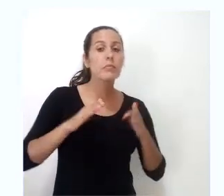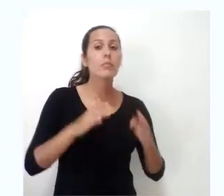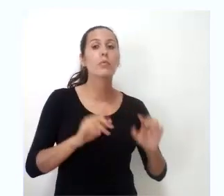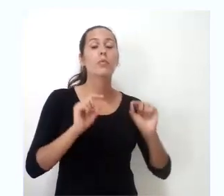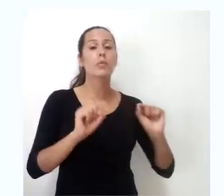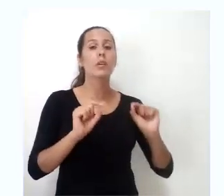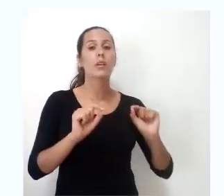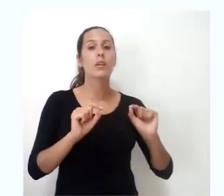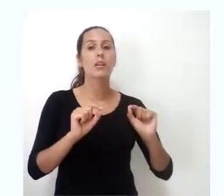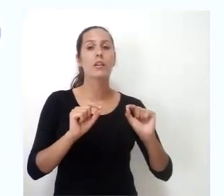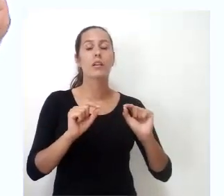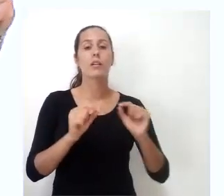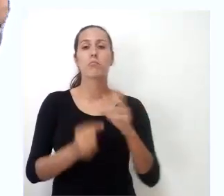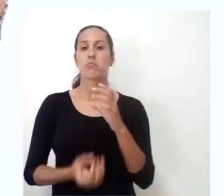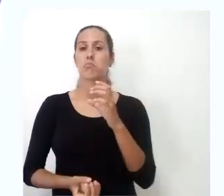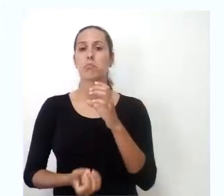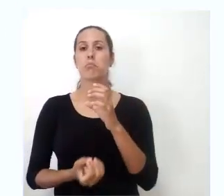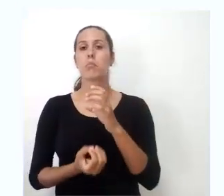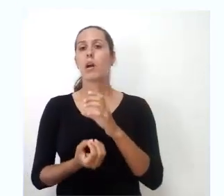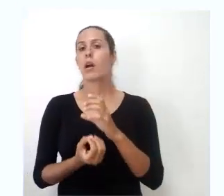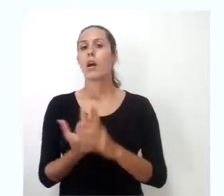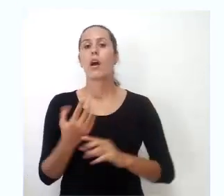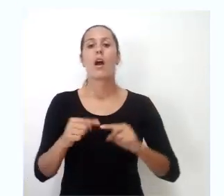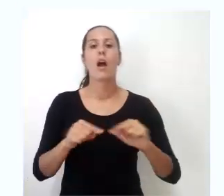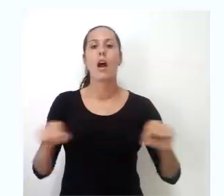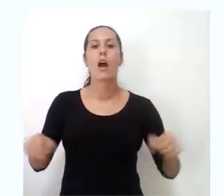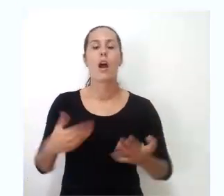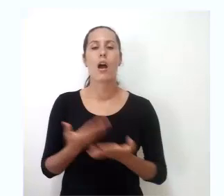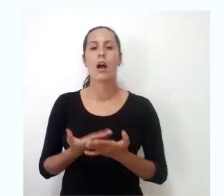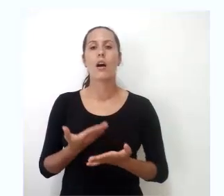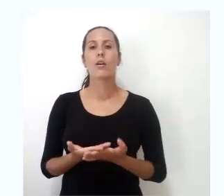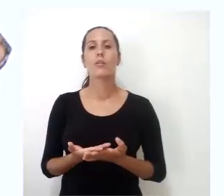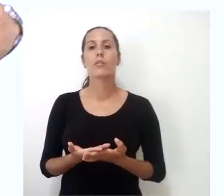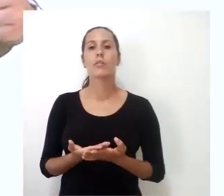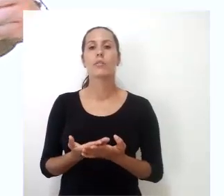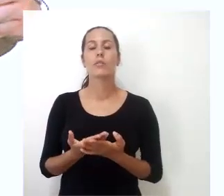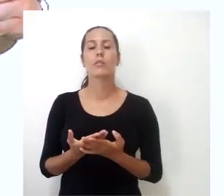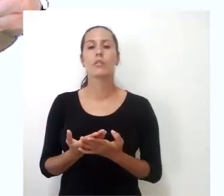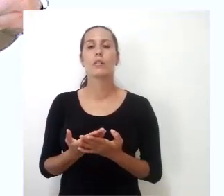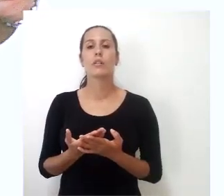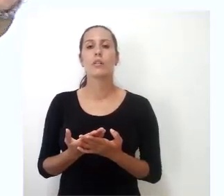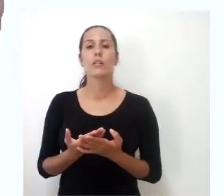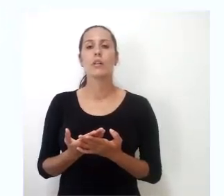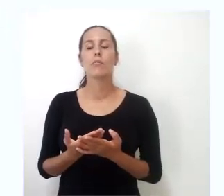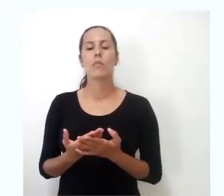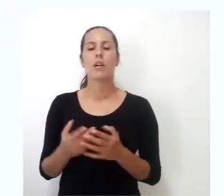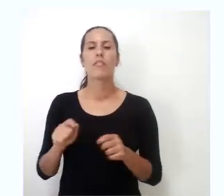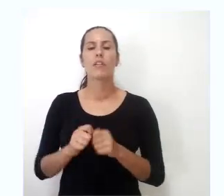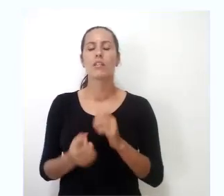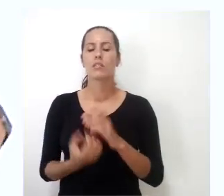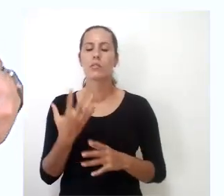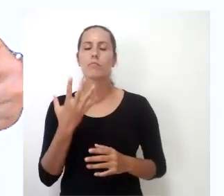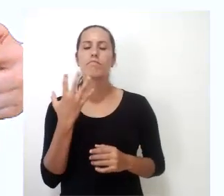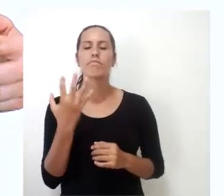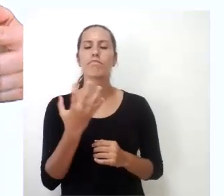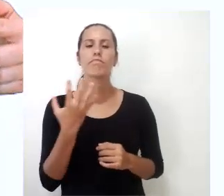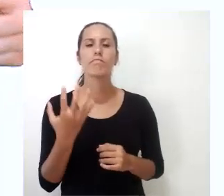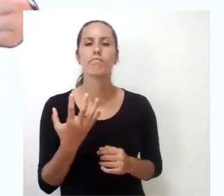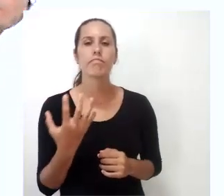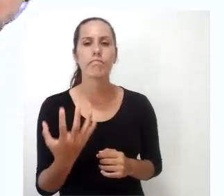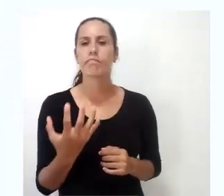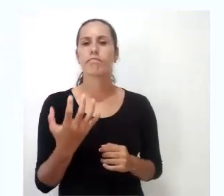questão, trabalhar, vamos criar em sala de aula campanhas, certo? Para